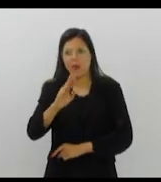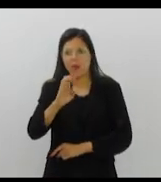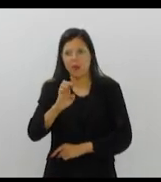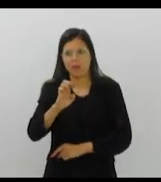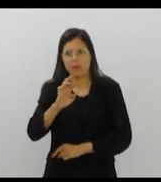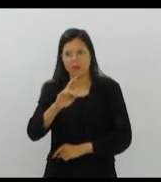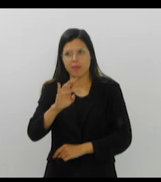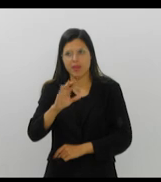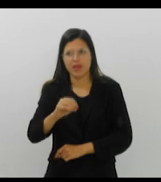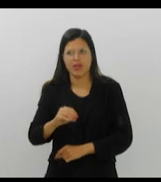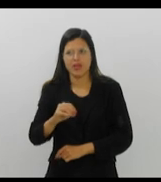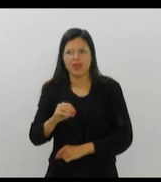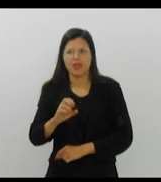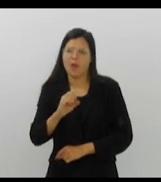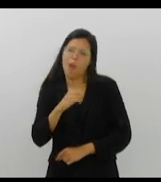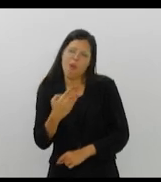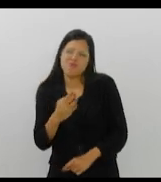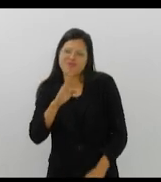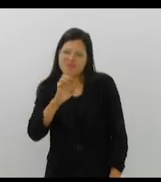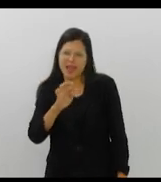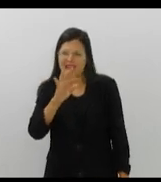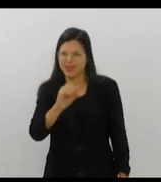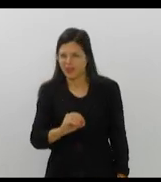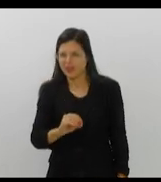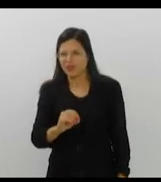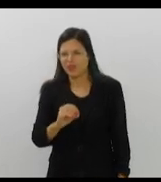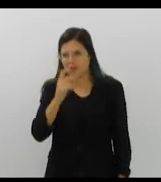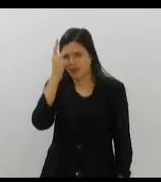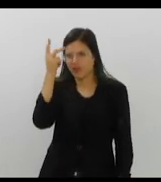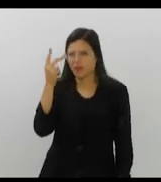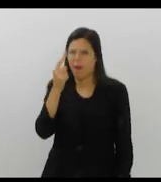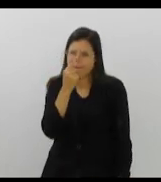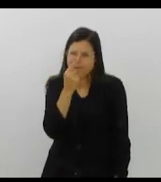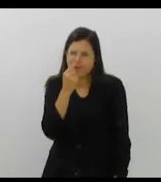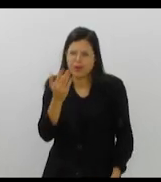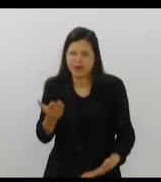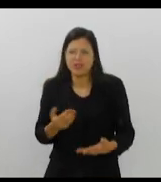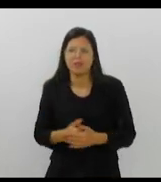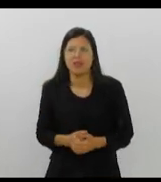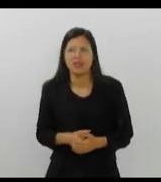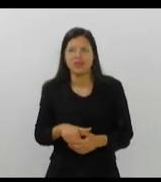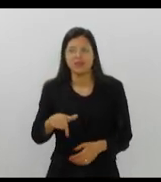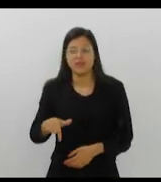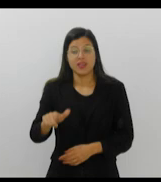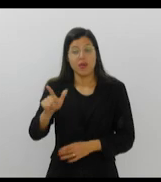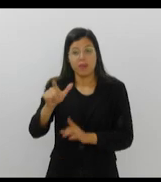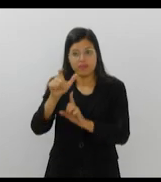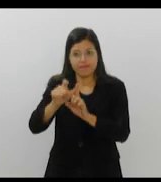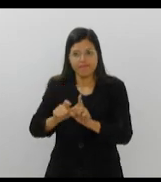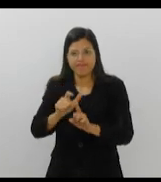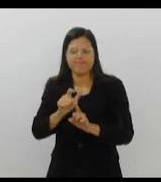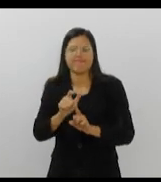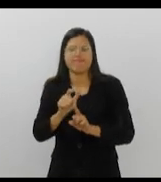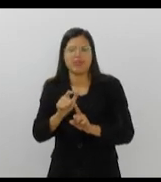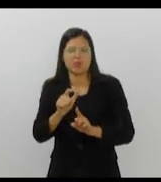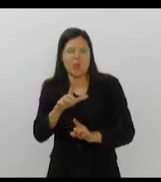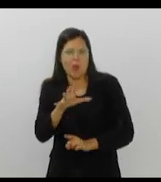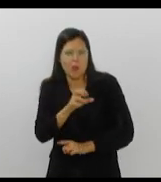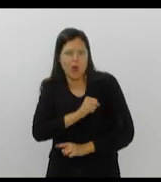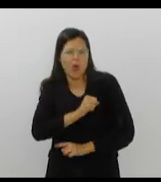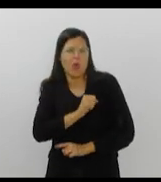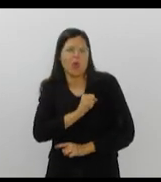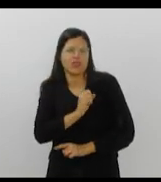então, Beto, para os mais chegados. Esse cara é um cara de um coração muito grande, um cara de caráter